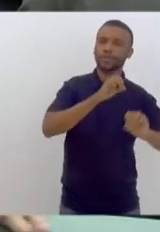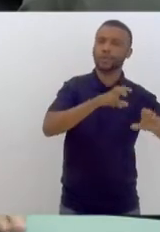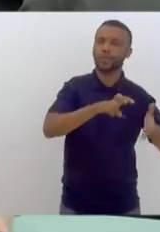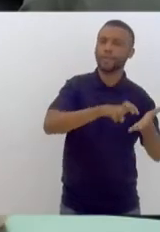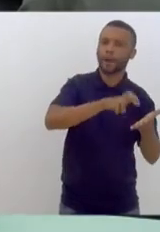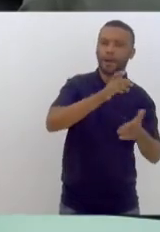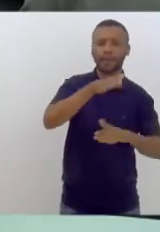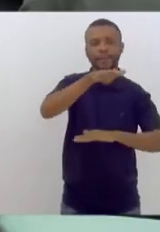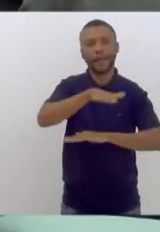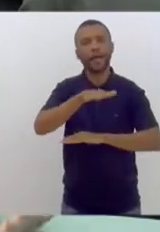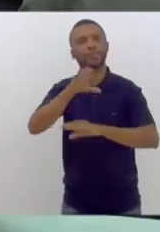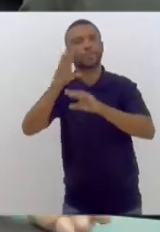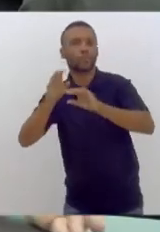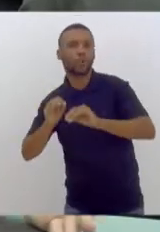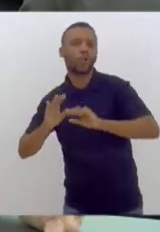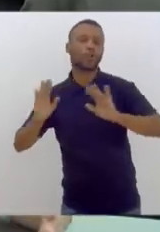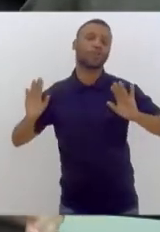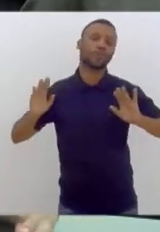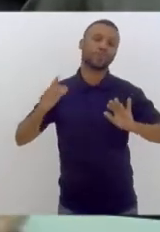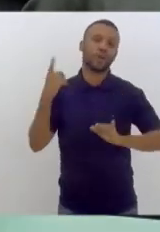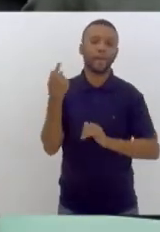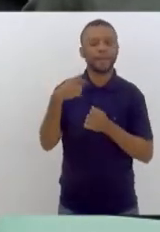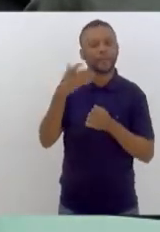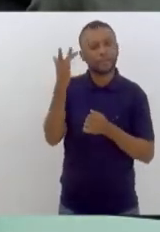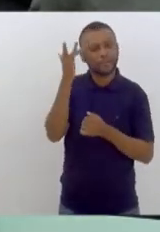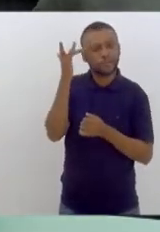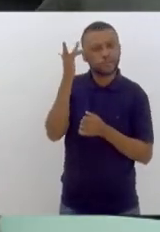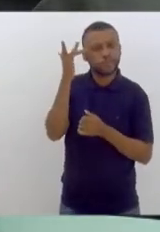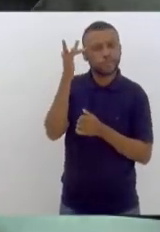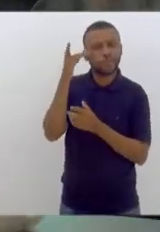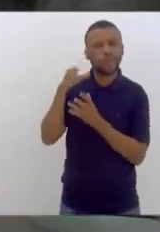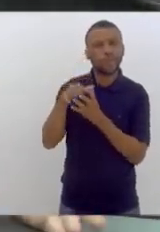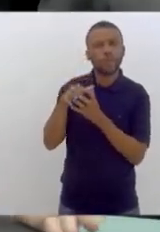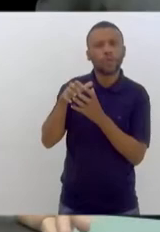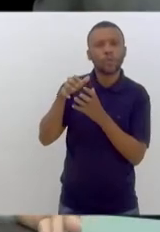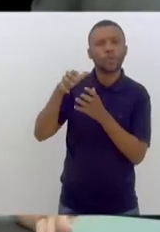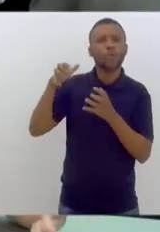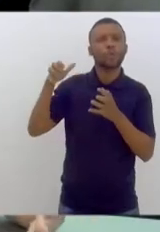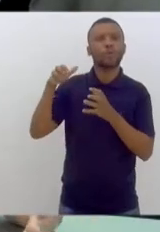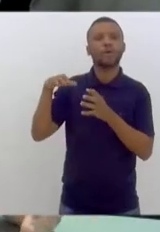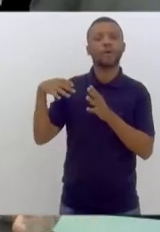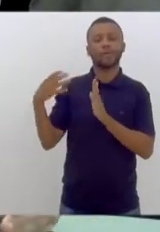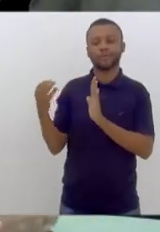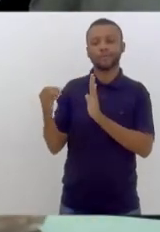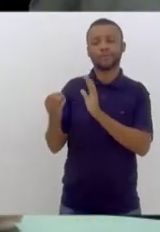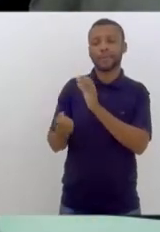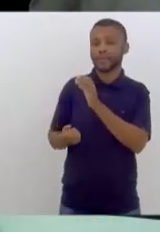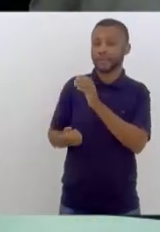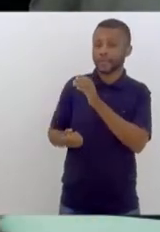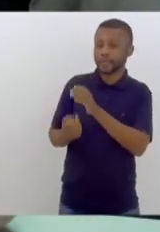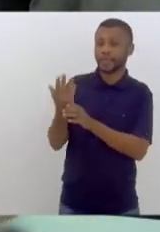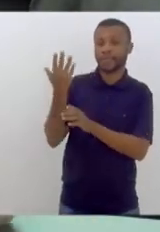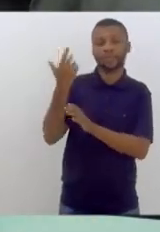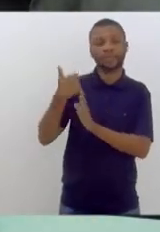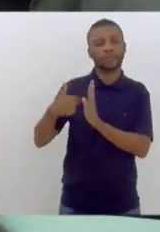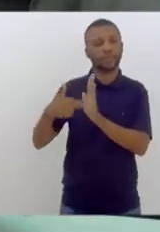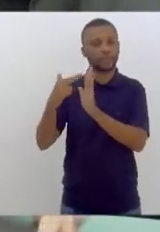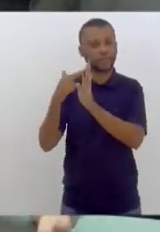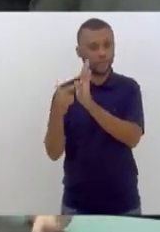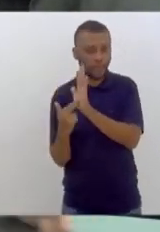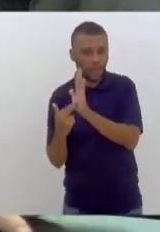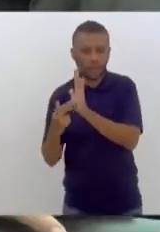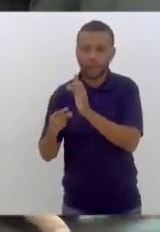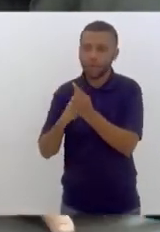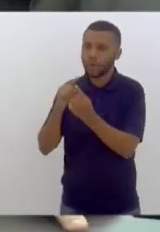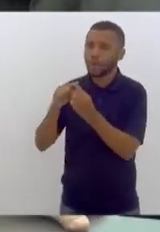caso do Rio de Janeiro, e amadurecendo a implementação desses critérios, né? E fazendo esse